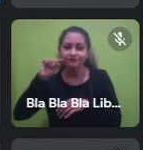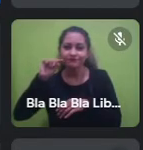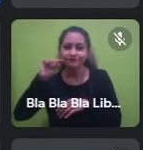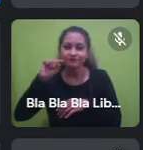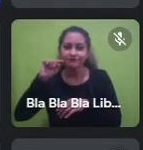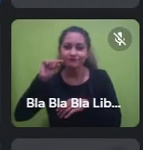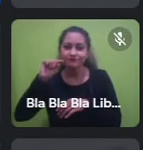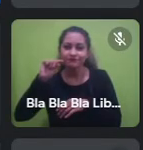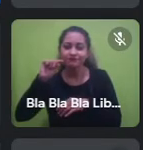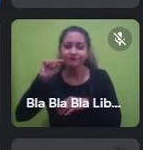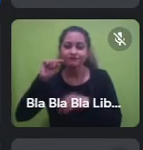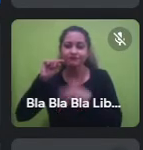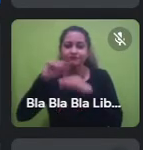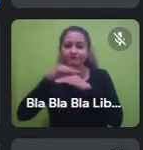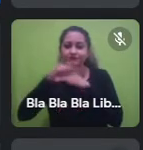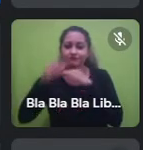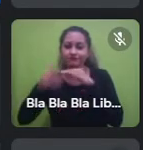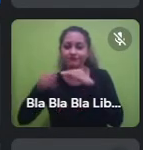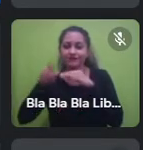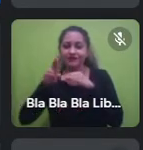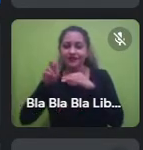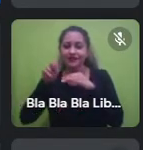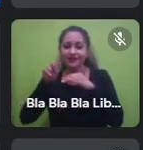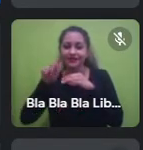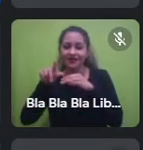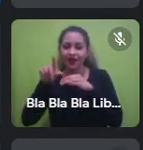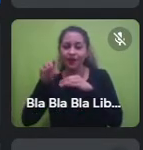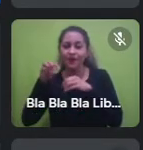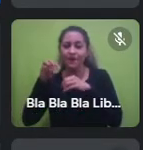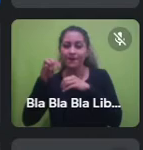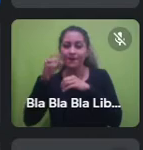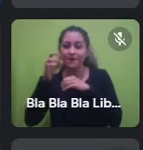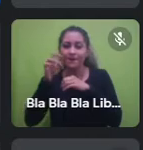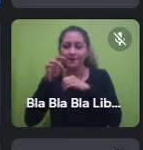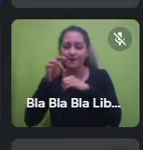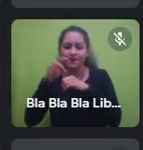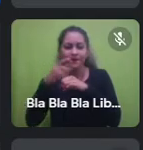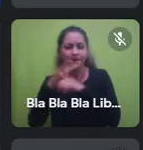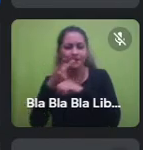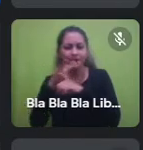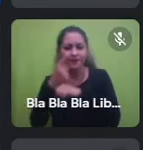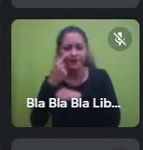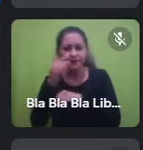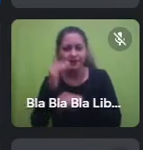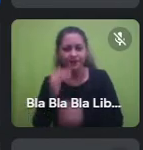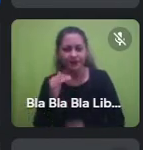a membrana renal metálica, né? Baixa só.